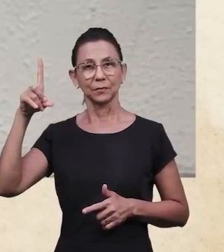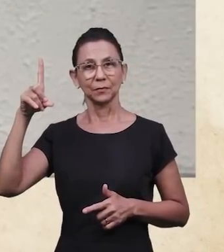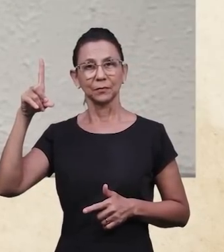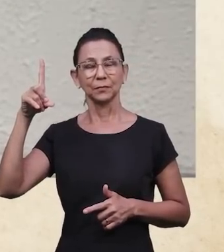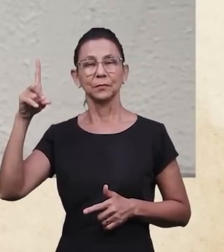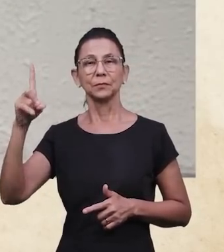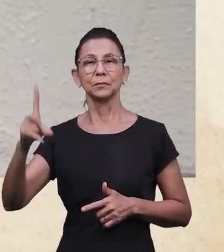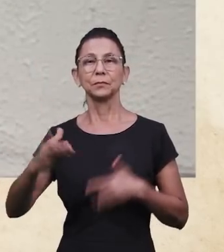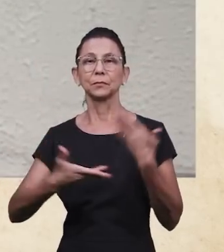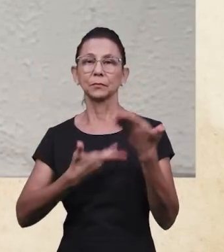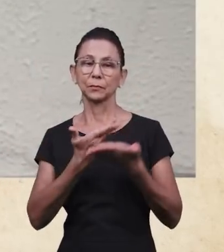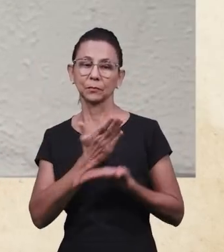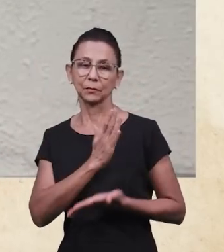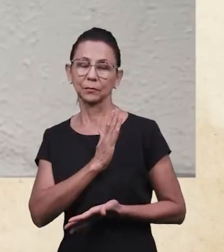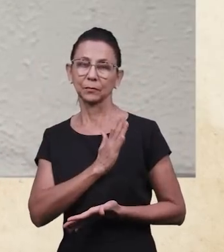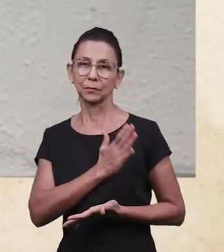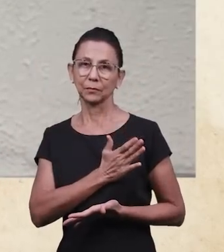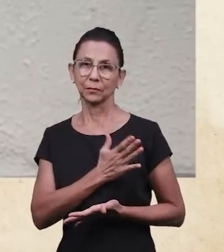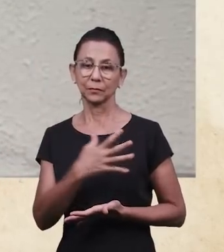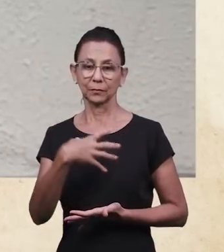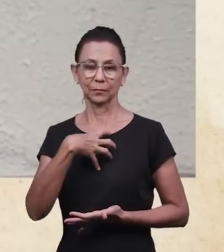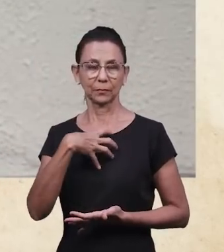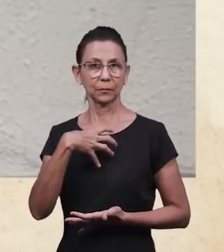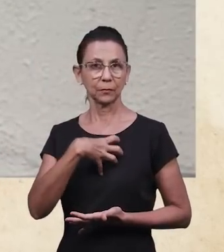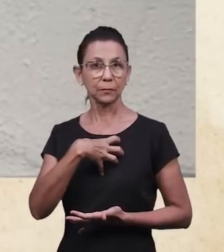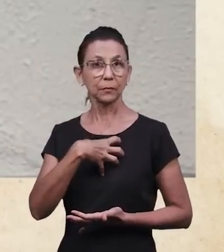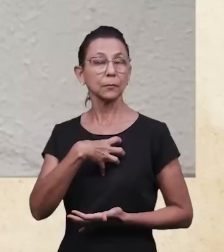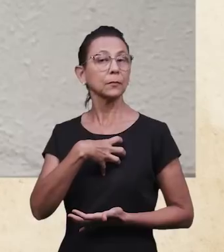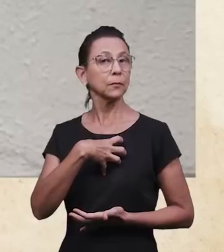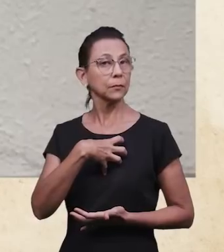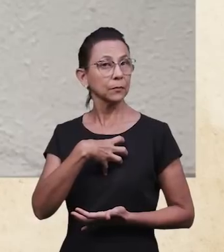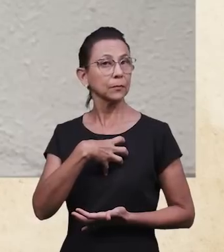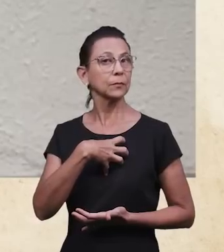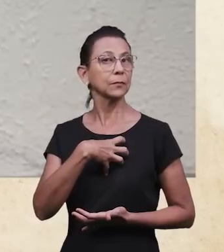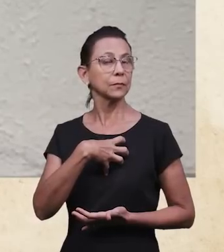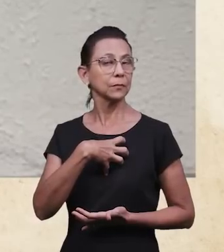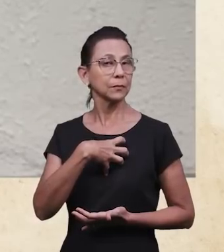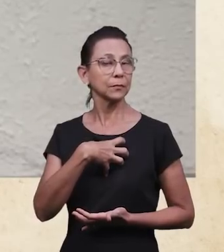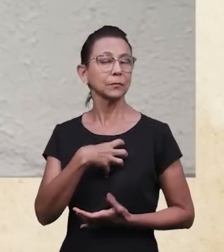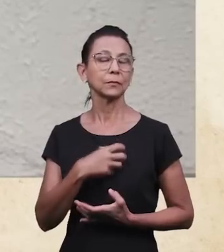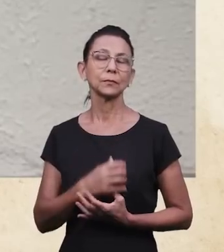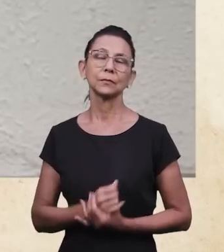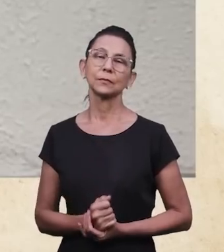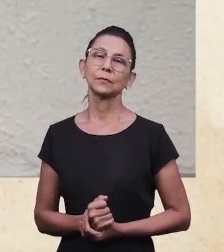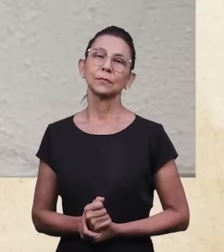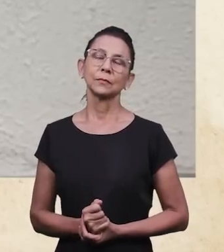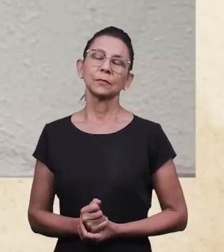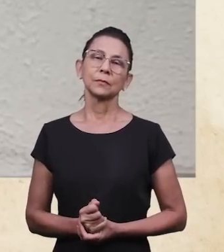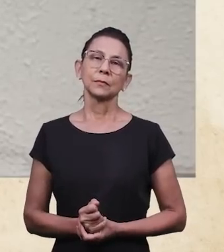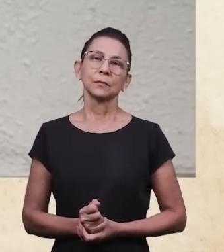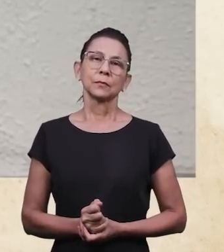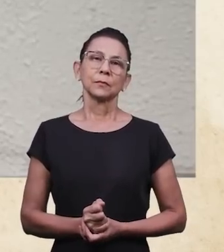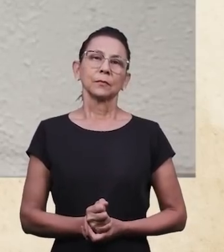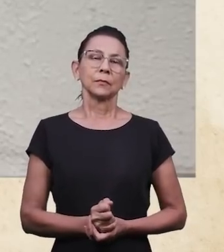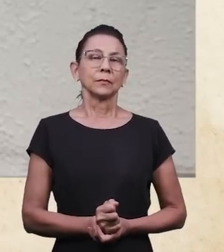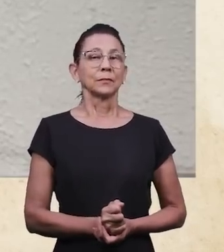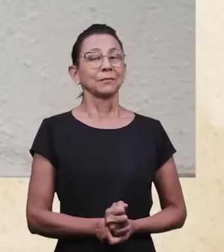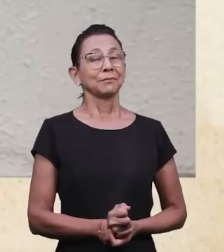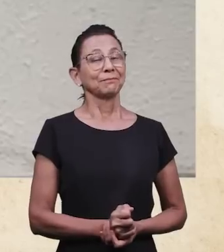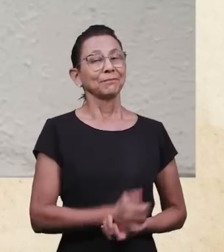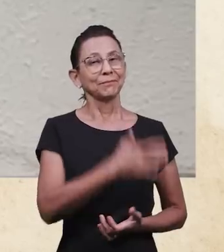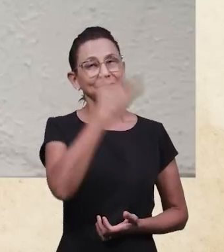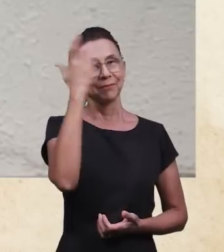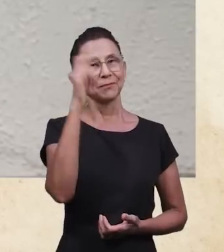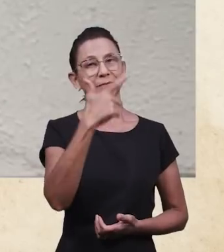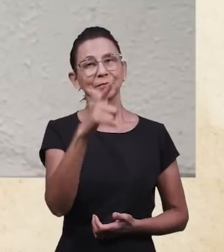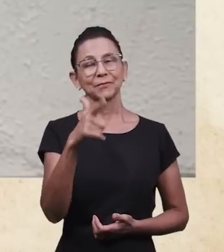tem esse privilégio, essa proteção, tem se envolvido. Mas aqueles que estão com o coração e o sentimento